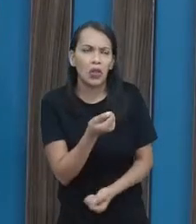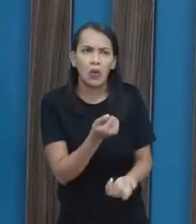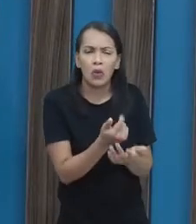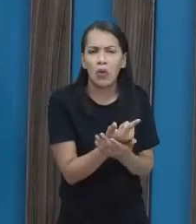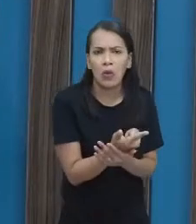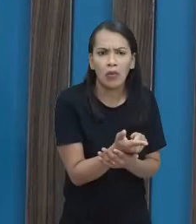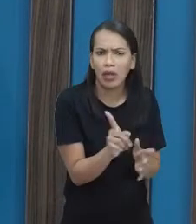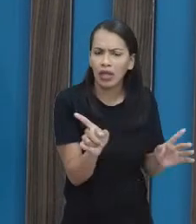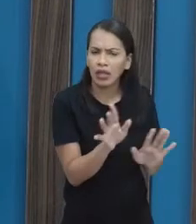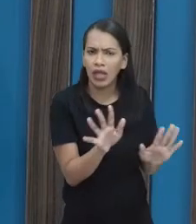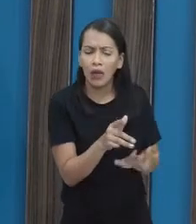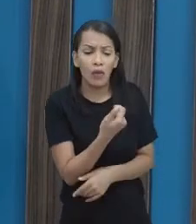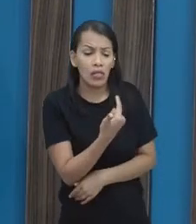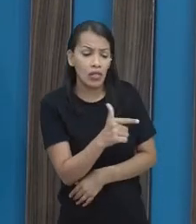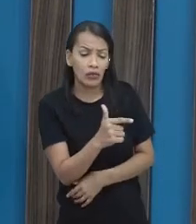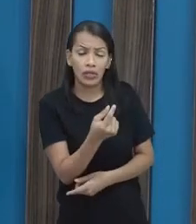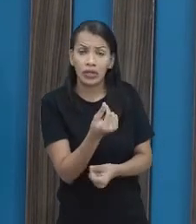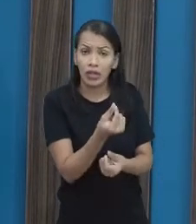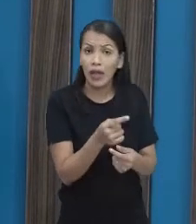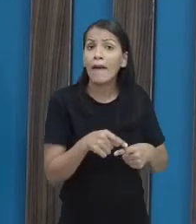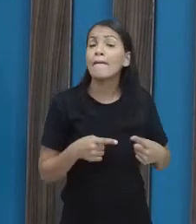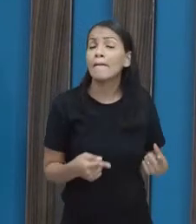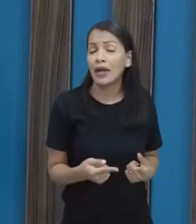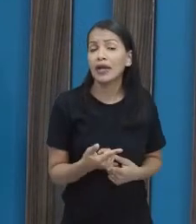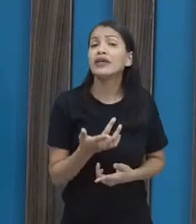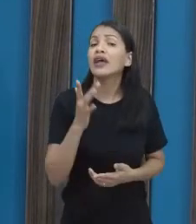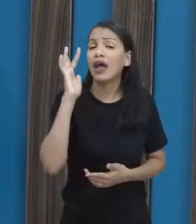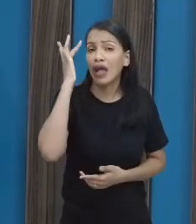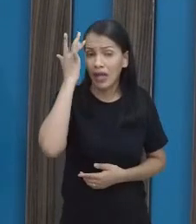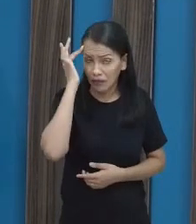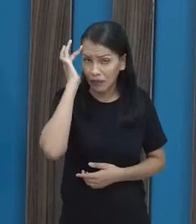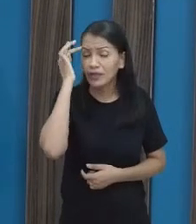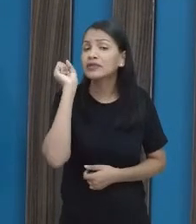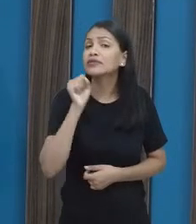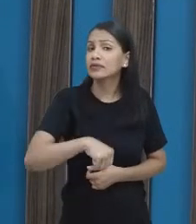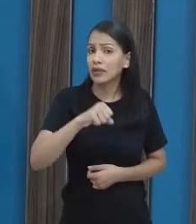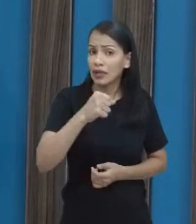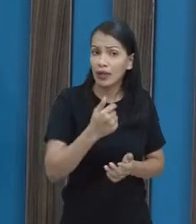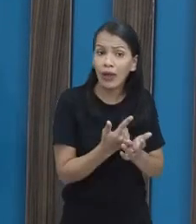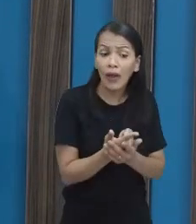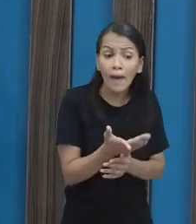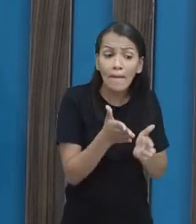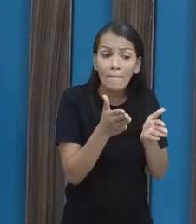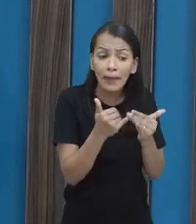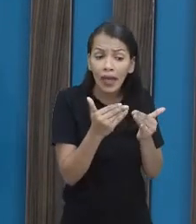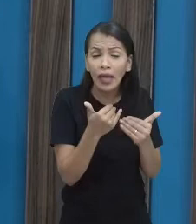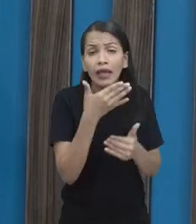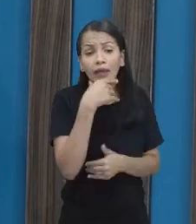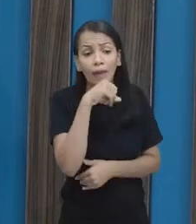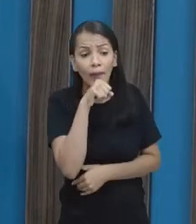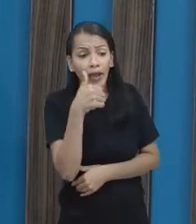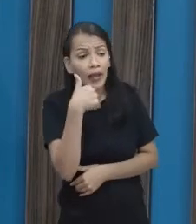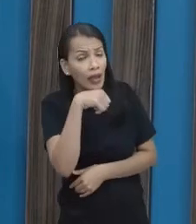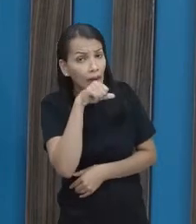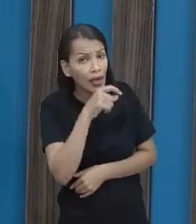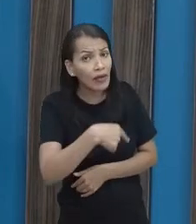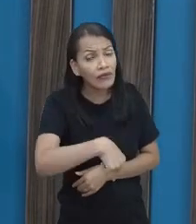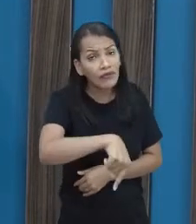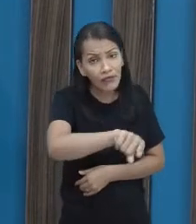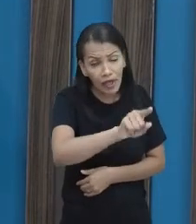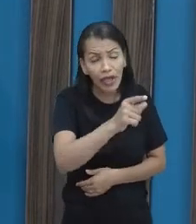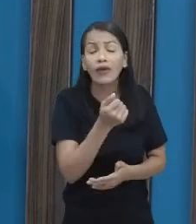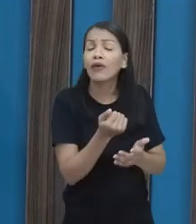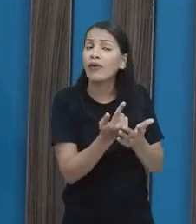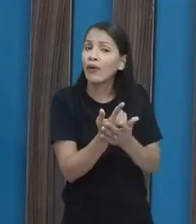compra muito, a gente não tem dinheiro, mas às vezes a gente compra, né? São vocês que pedem aos pais, né? Que os pais aí vão fazer as economias